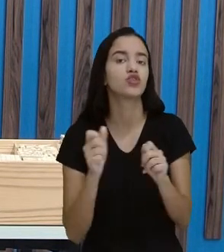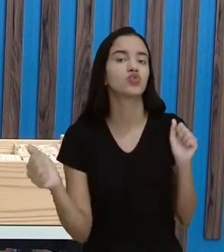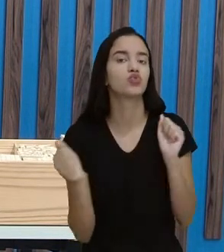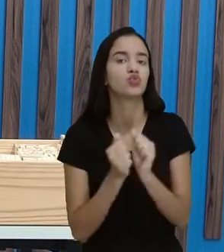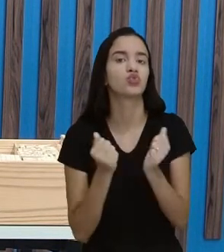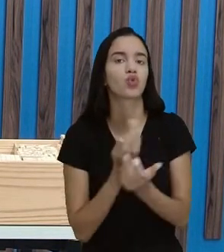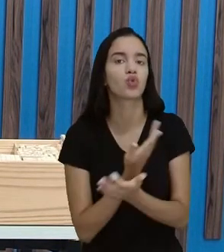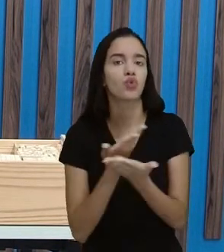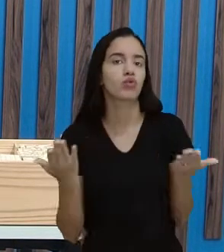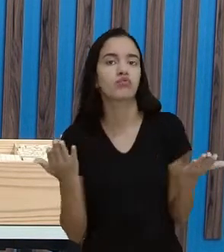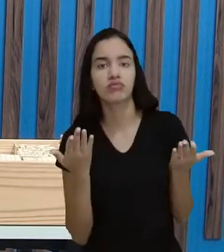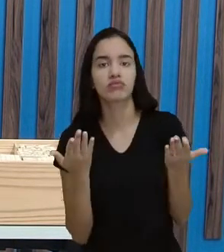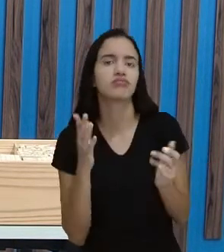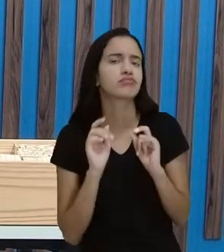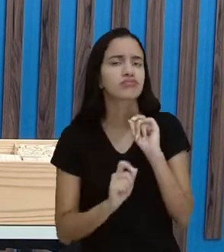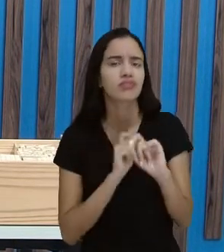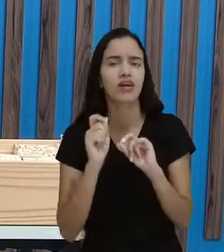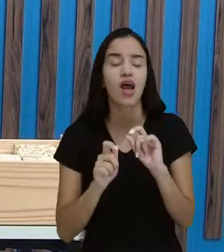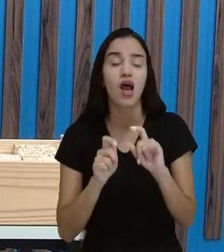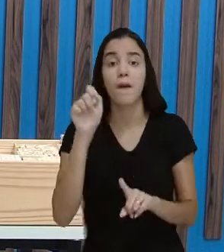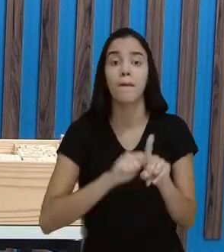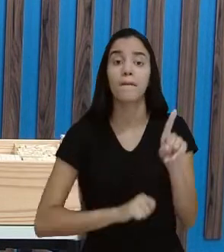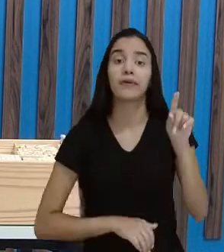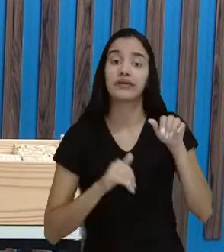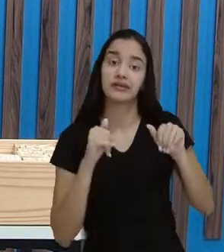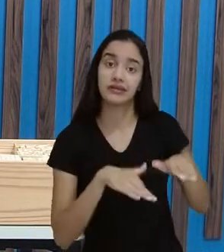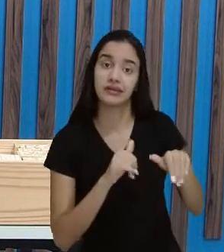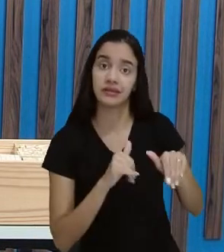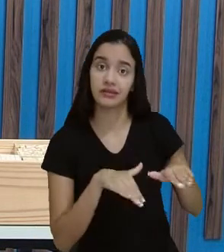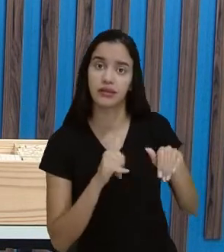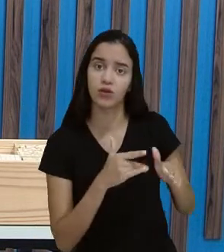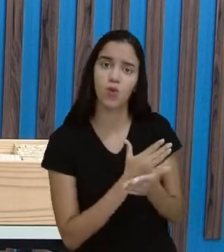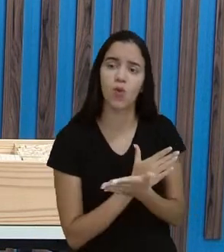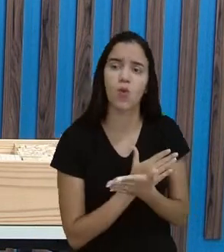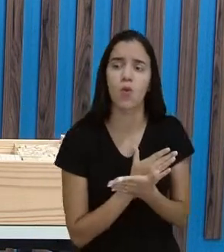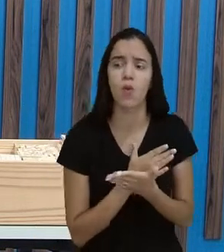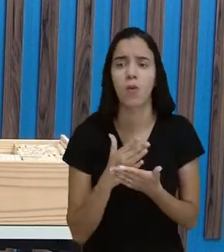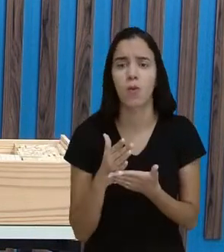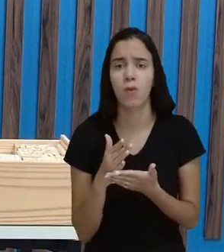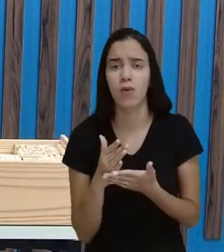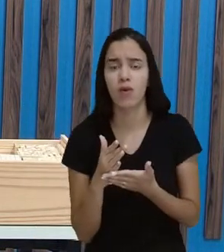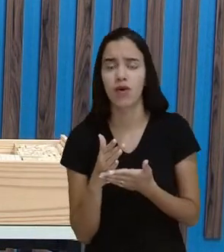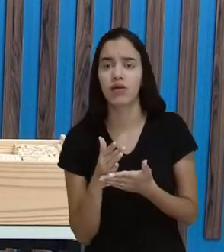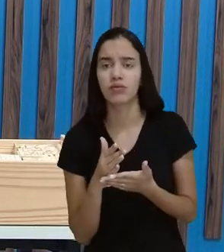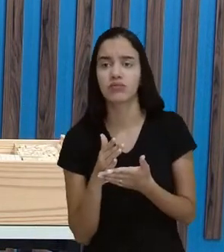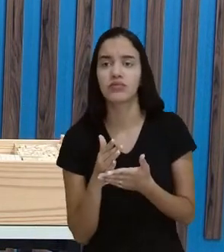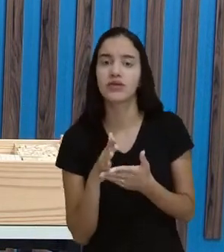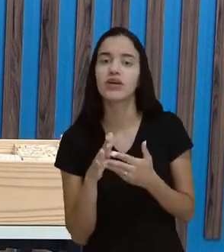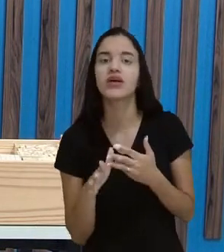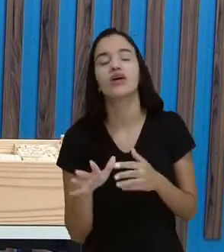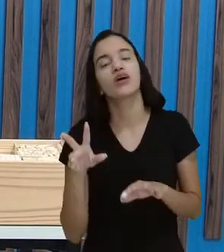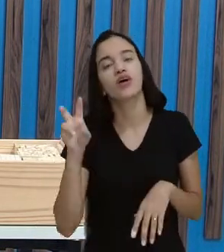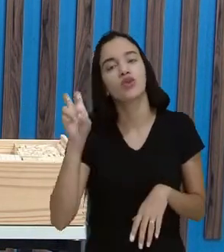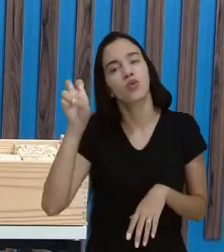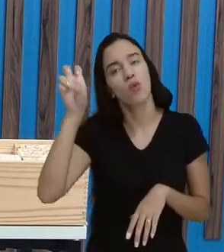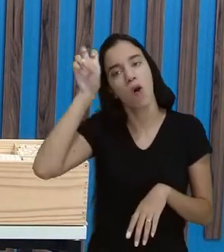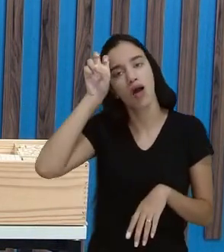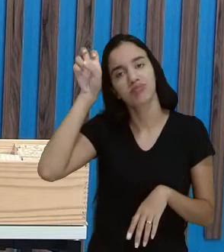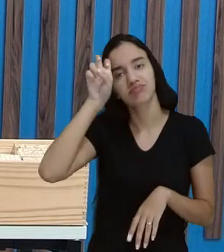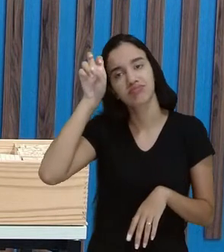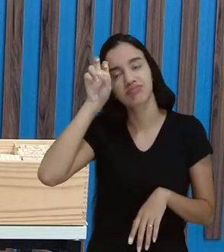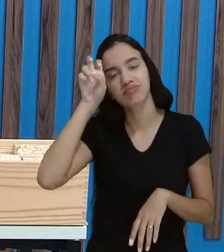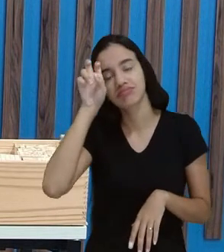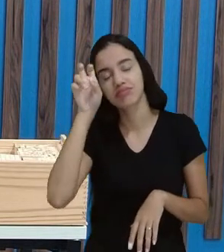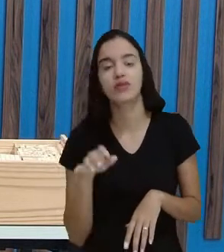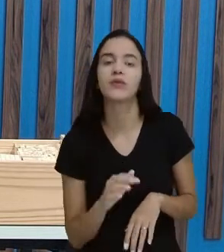vocês, né? O mês de setembro começou numa quinta-feira. Aí nós temos o